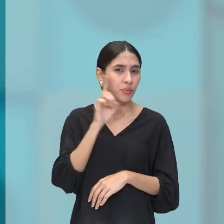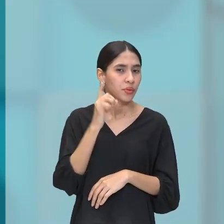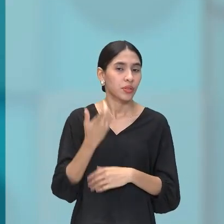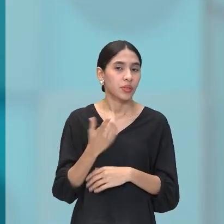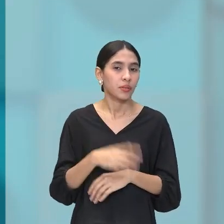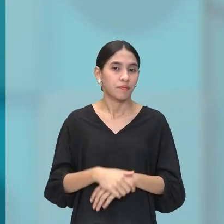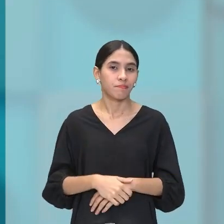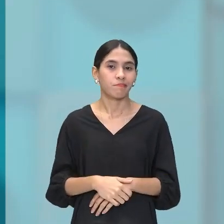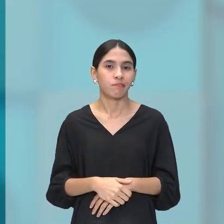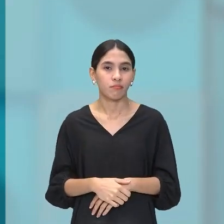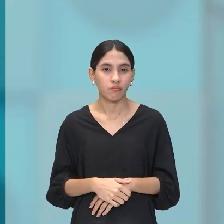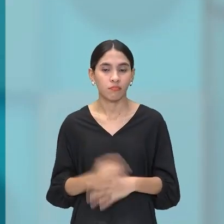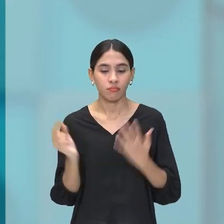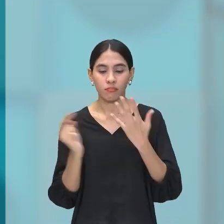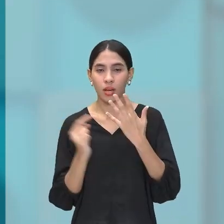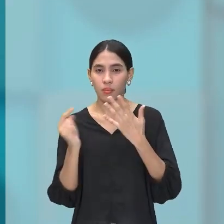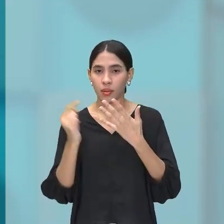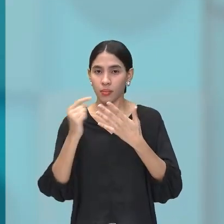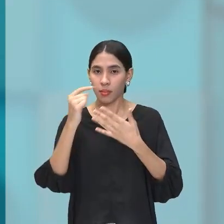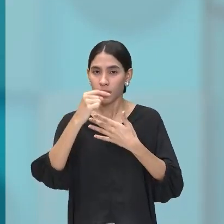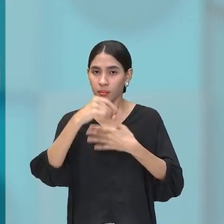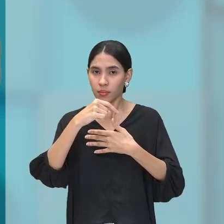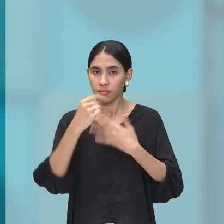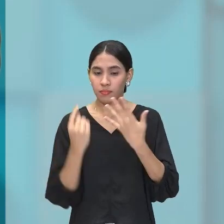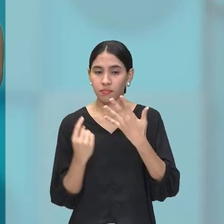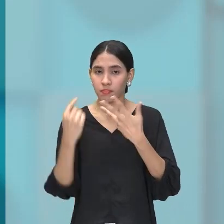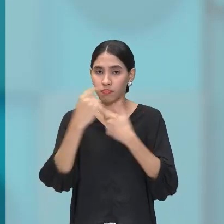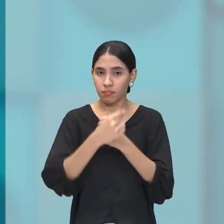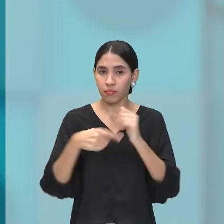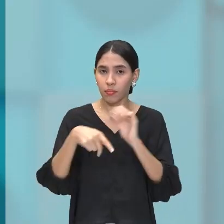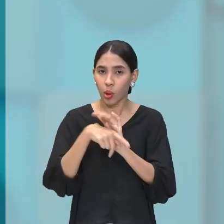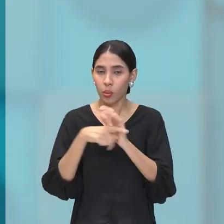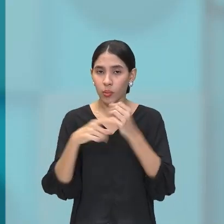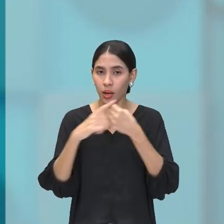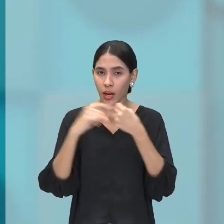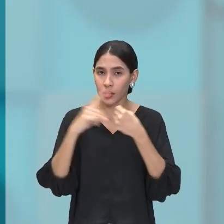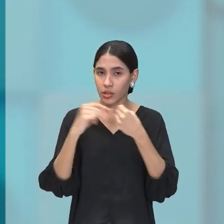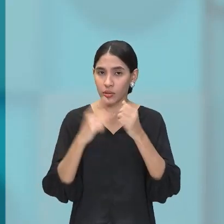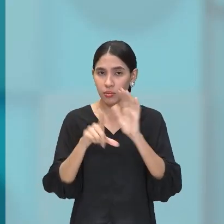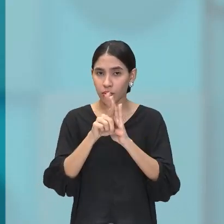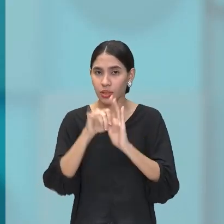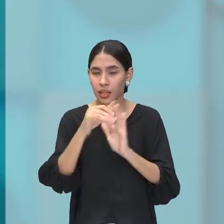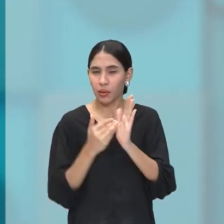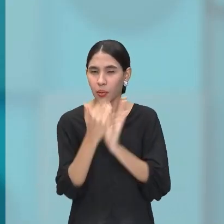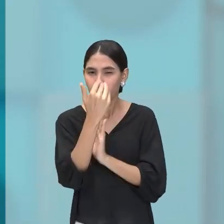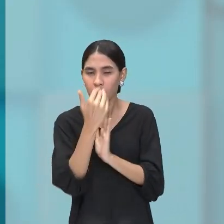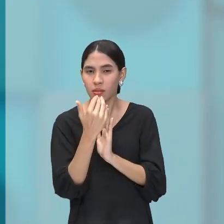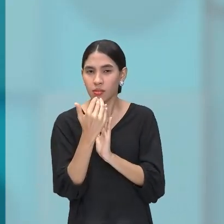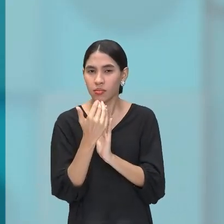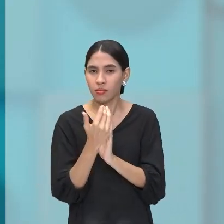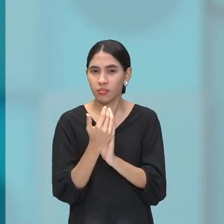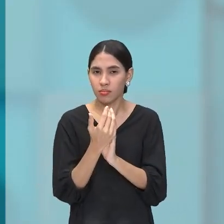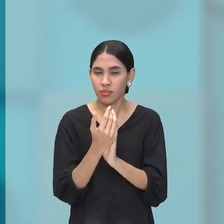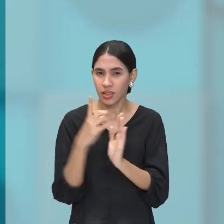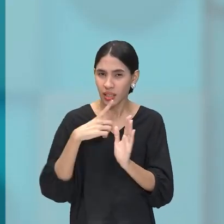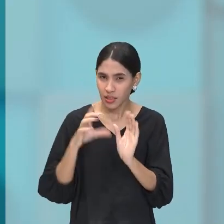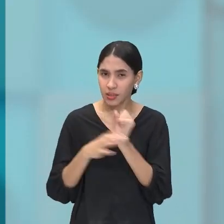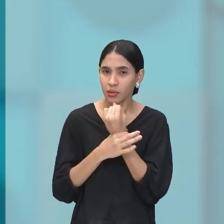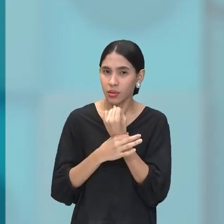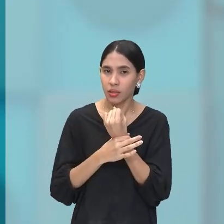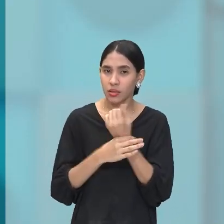que esses pontos fundamentais, porque são artigos da parte preliminar da lei, Será que eles estão sendo garantidos